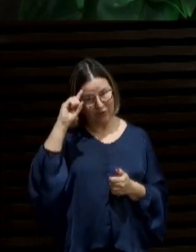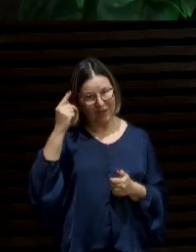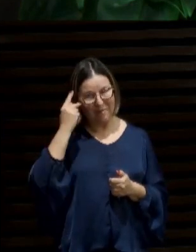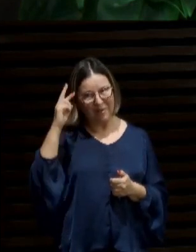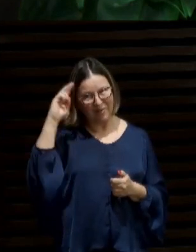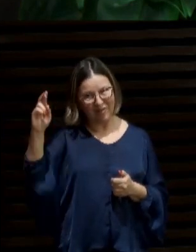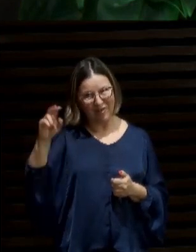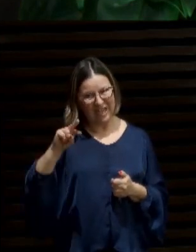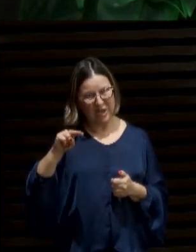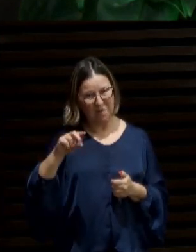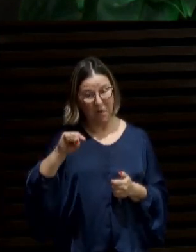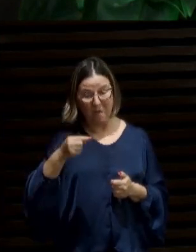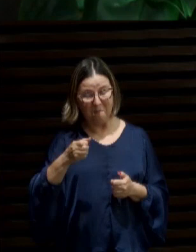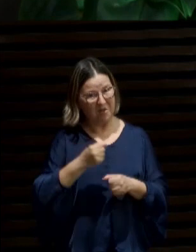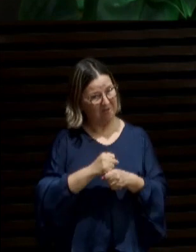anos e 1000 anos como um dia.